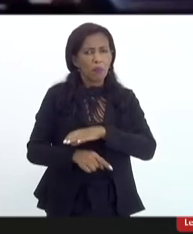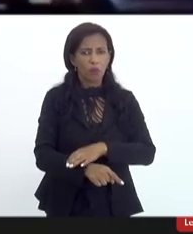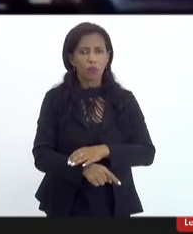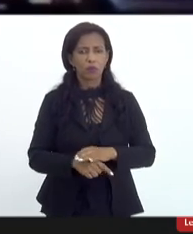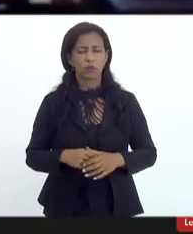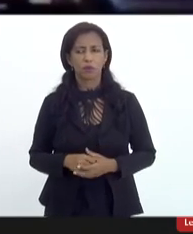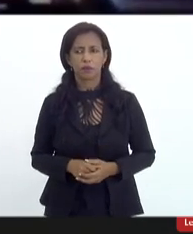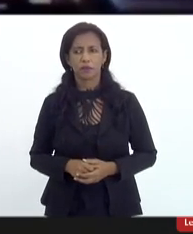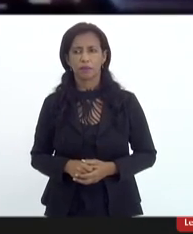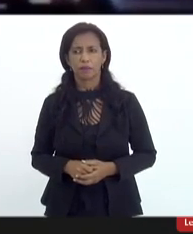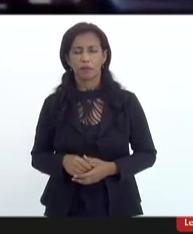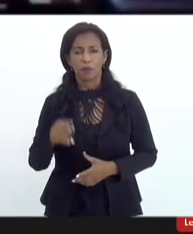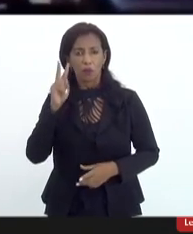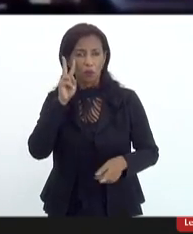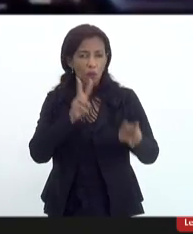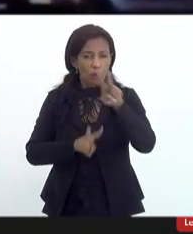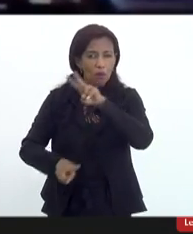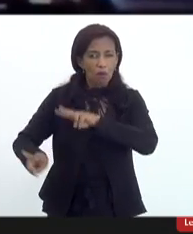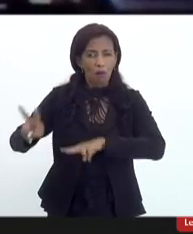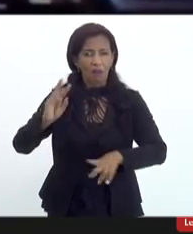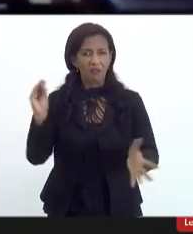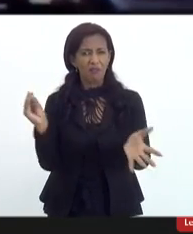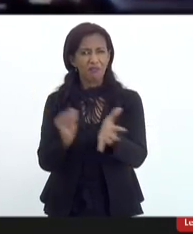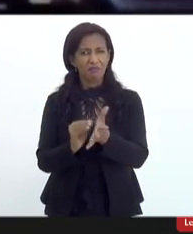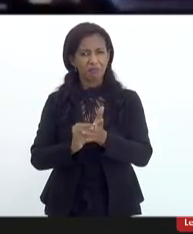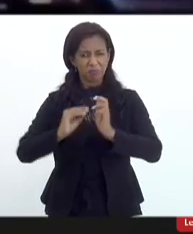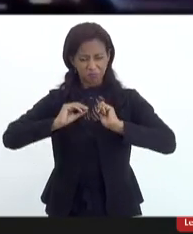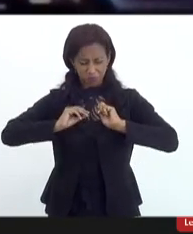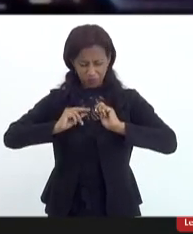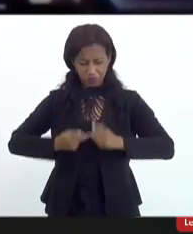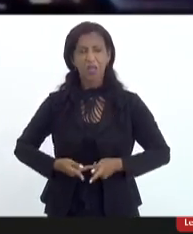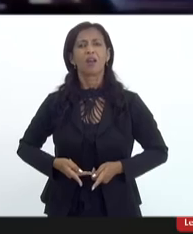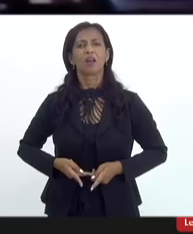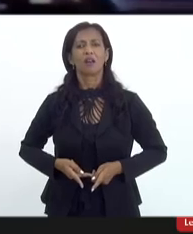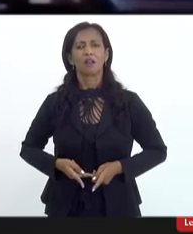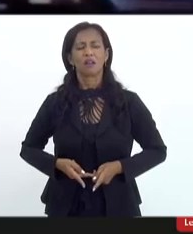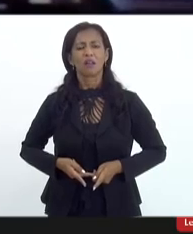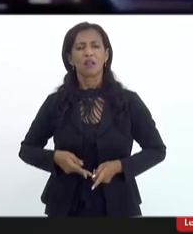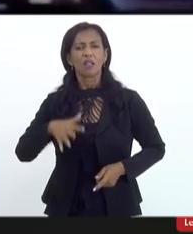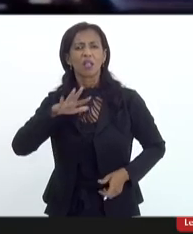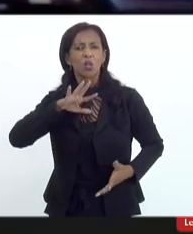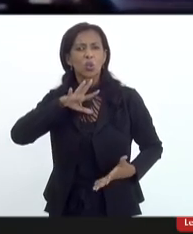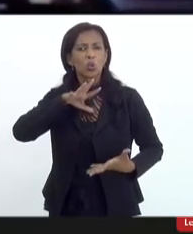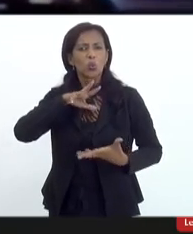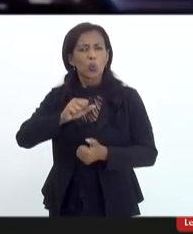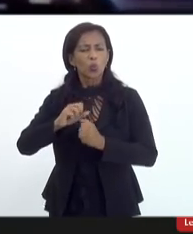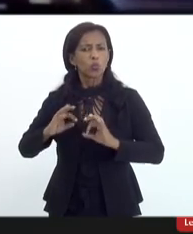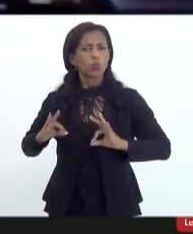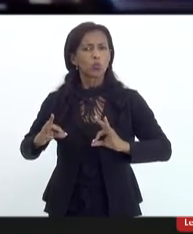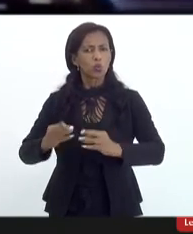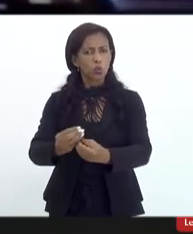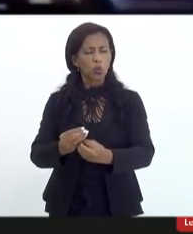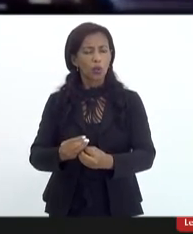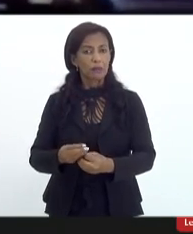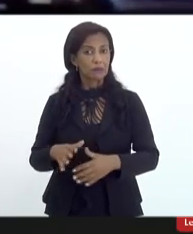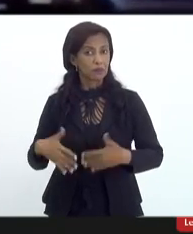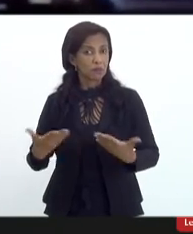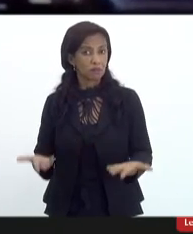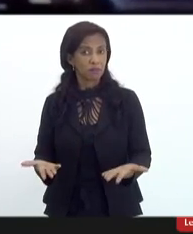profunda numa visão de desumanização no mundo inteiro. E